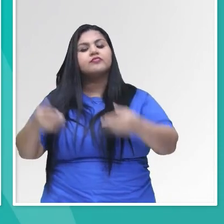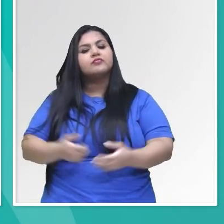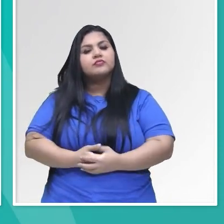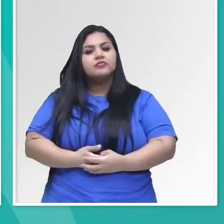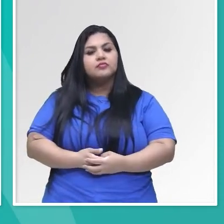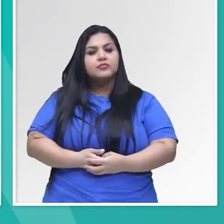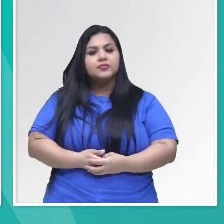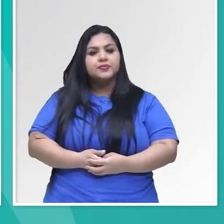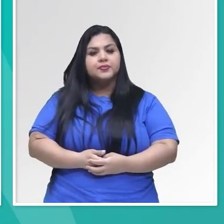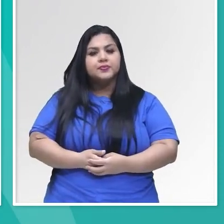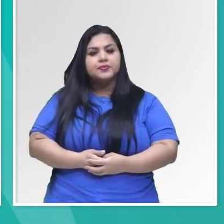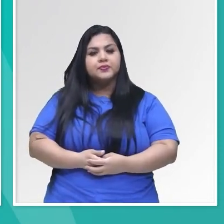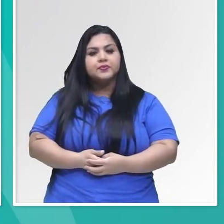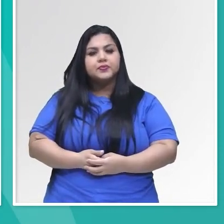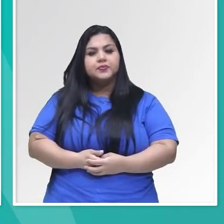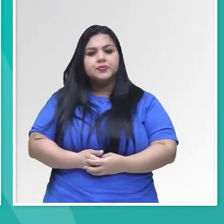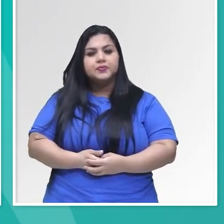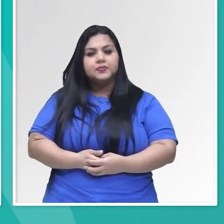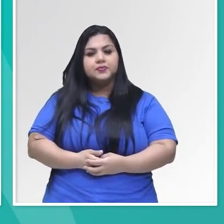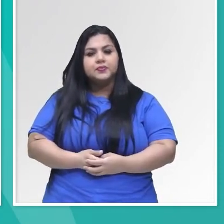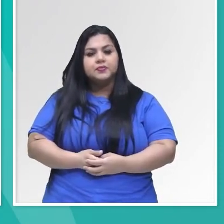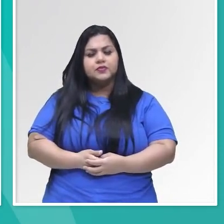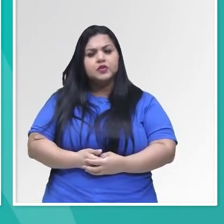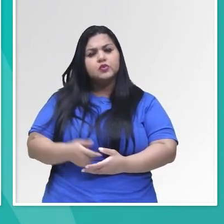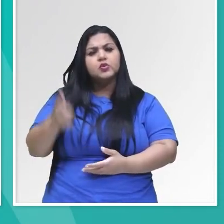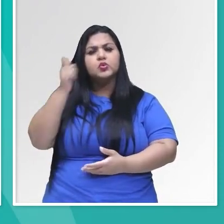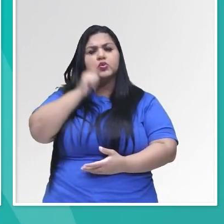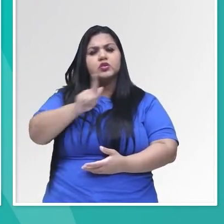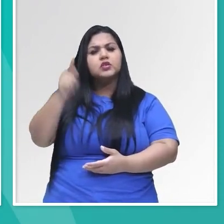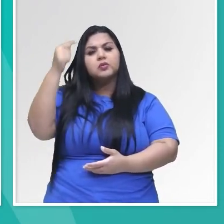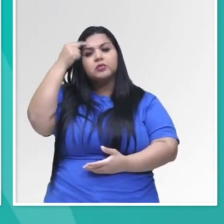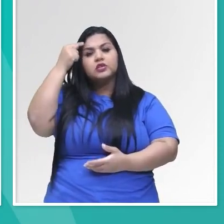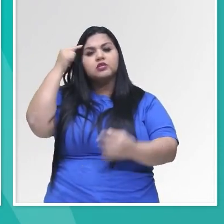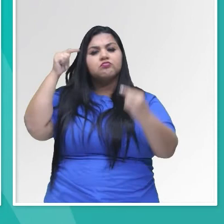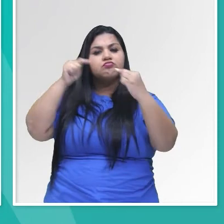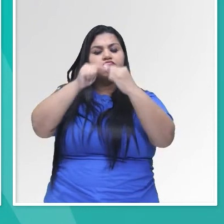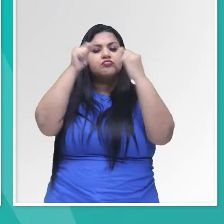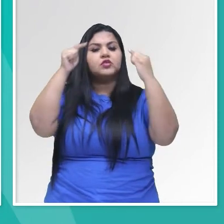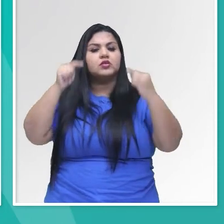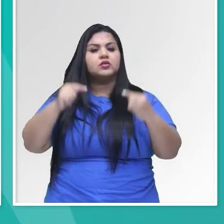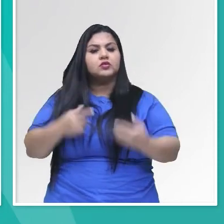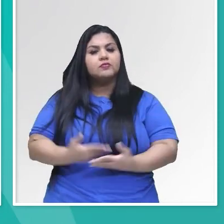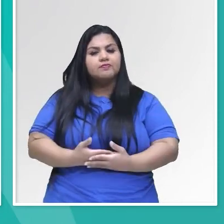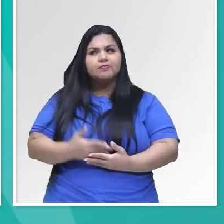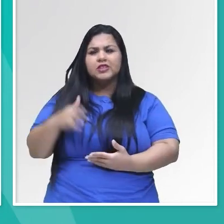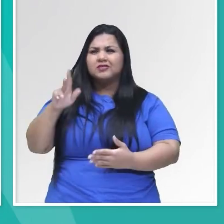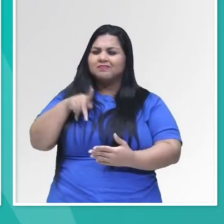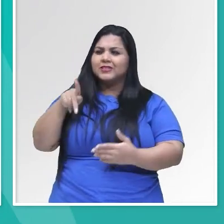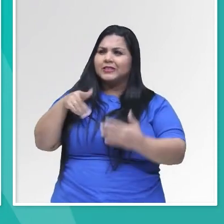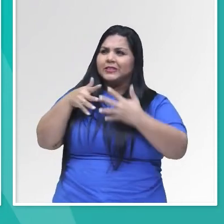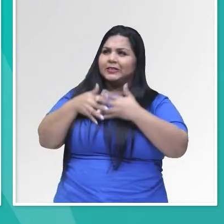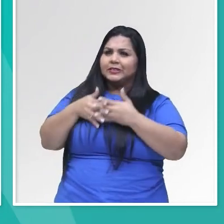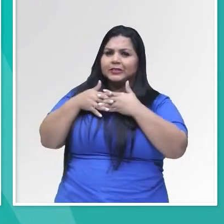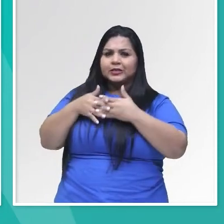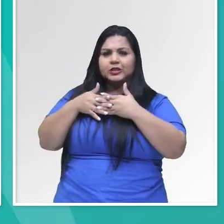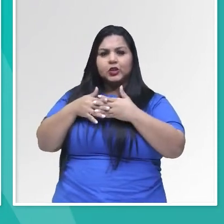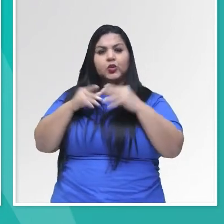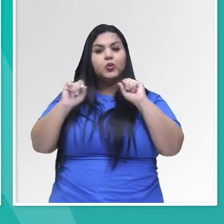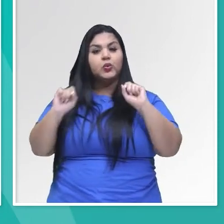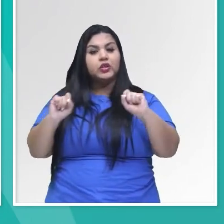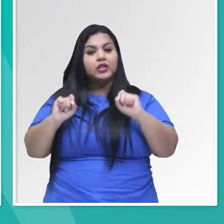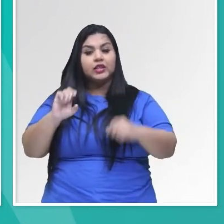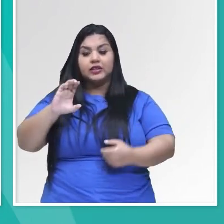por favor. Tá aí. Vê se você conseguiu pensar da mesma forma. Professor, agora complicou. O que é